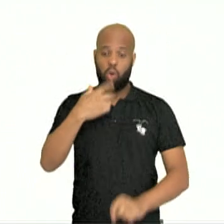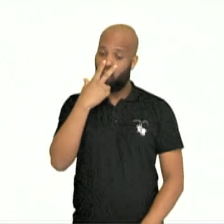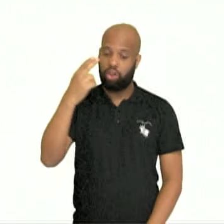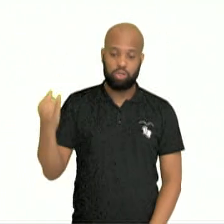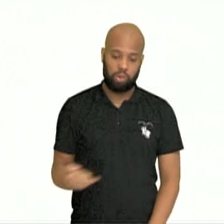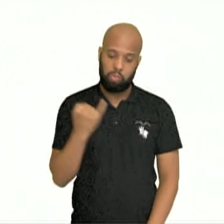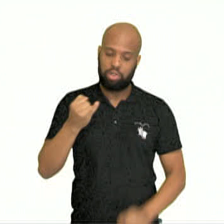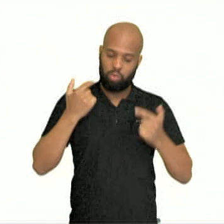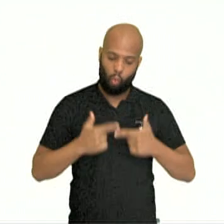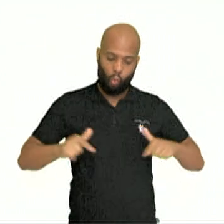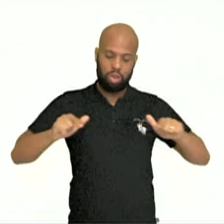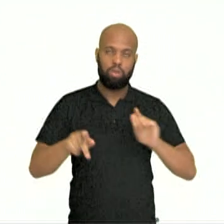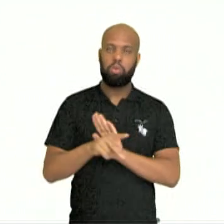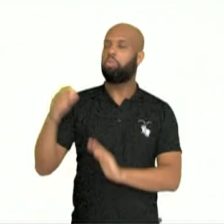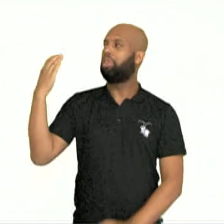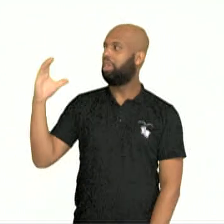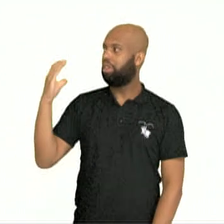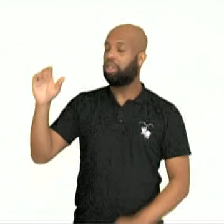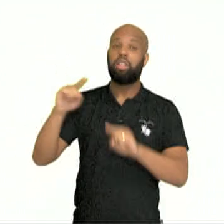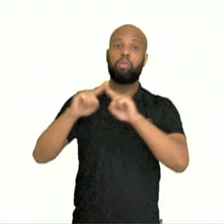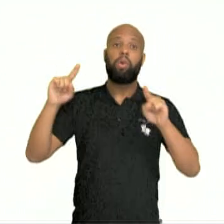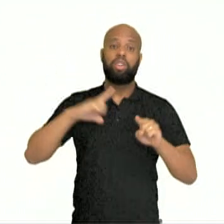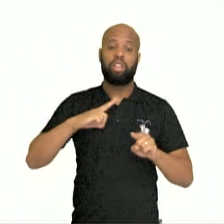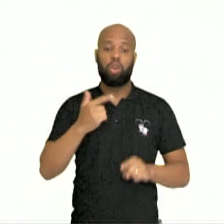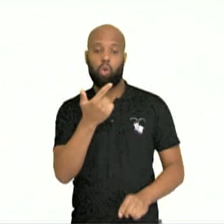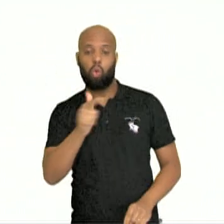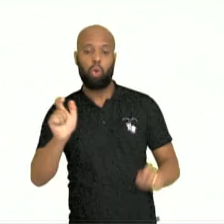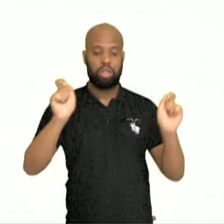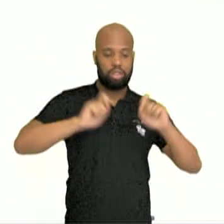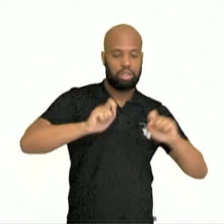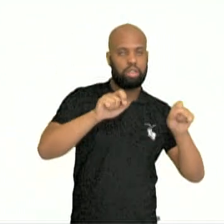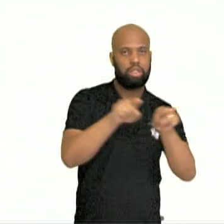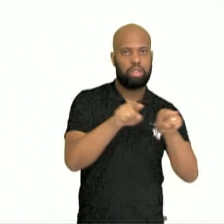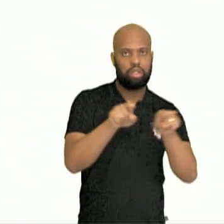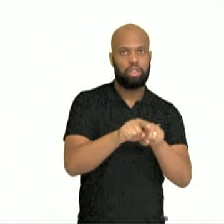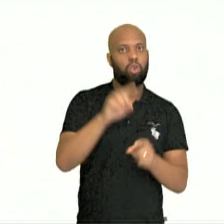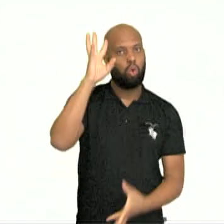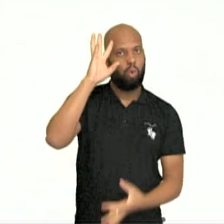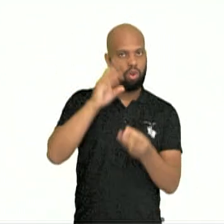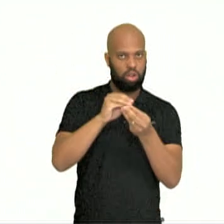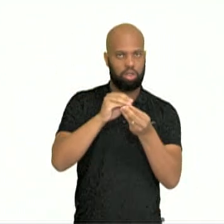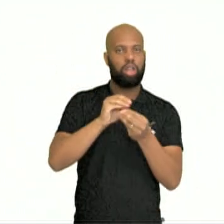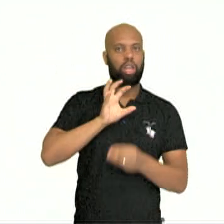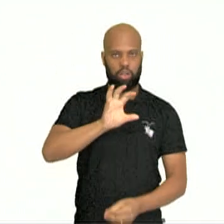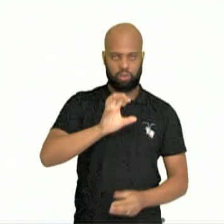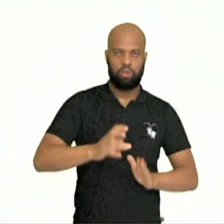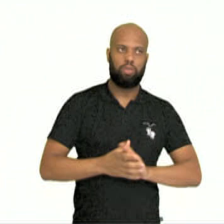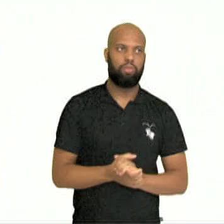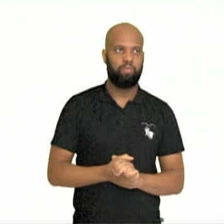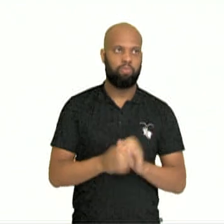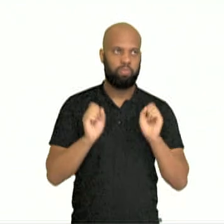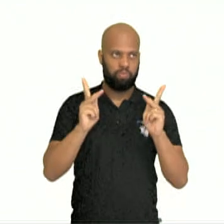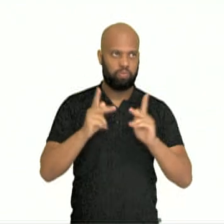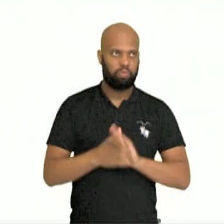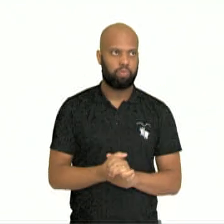ideia da neutralidade da ciência. Entretanto, né, há outras possibilidades também de compreender essas questões.